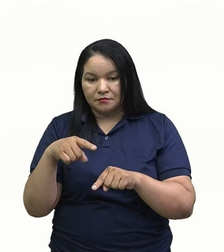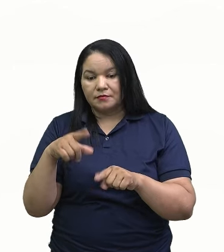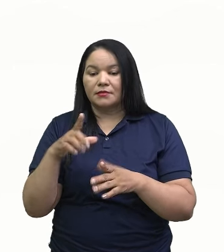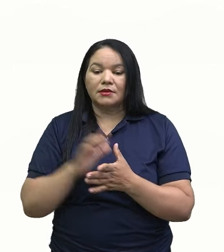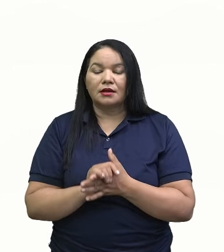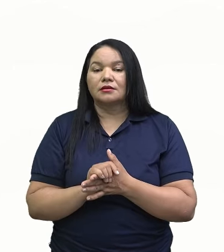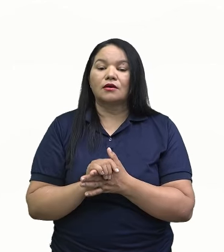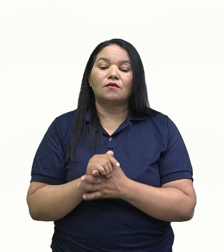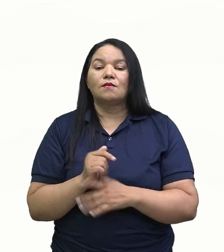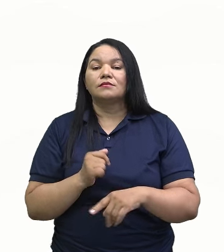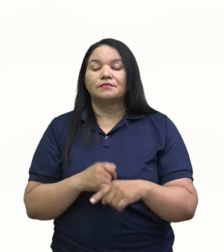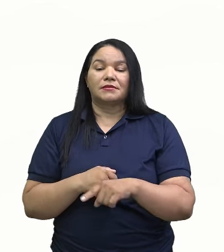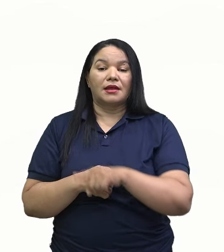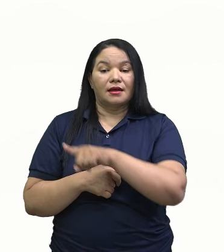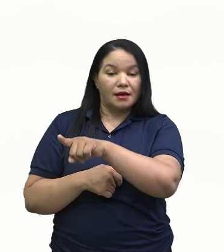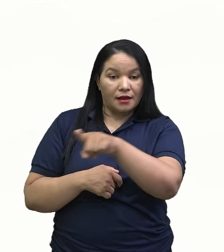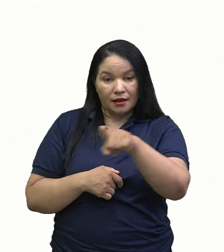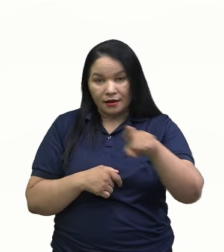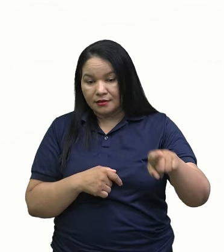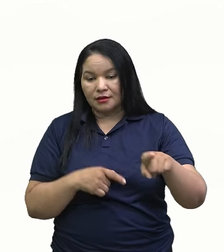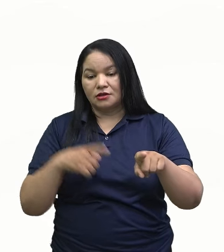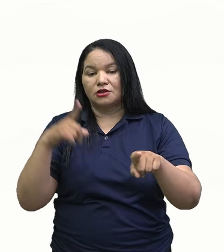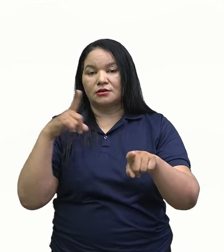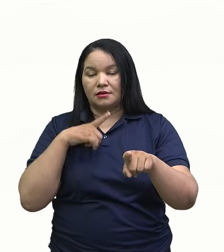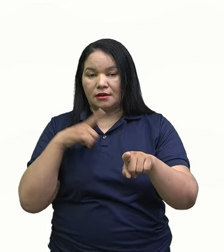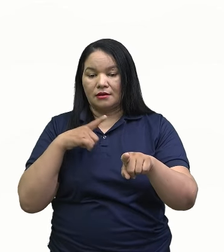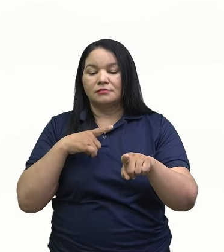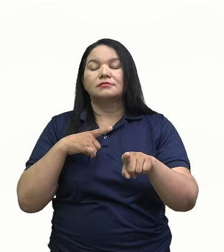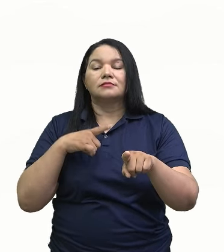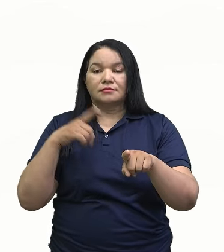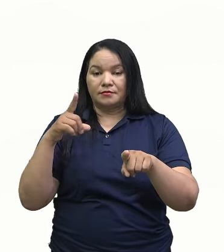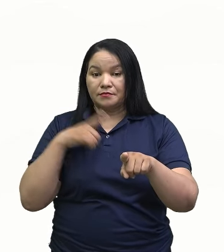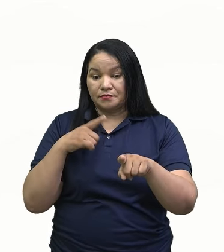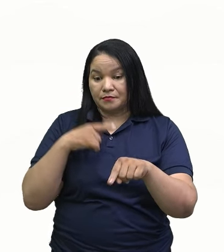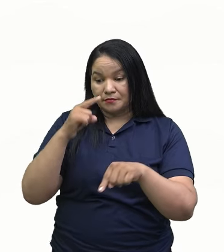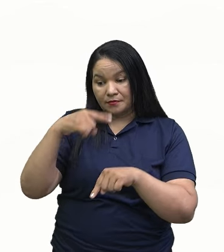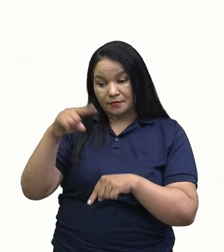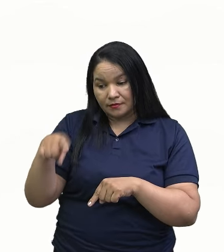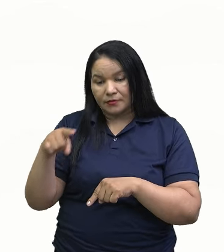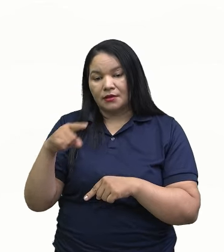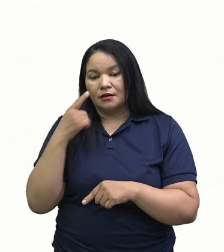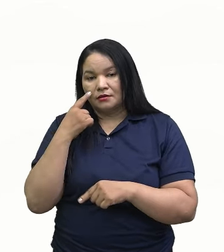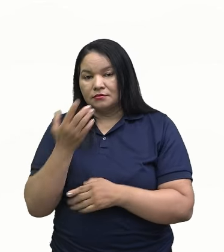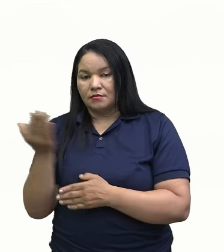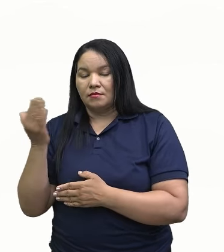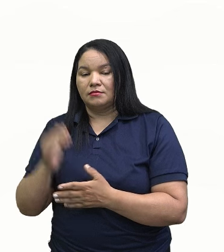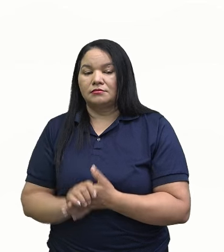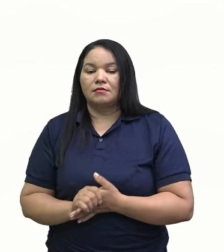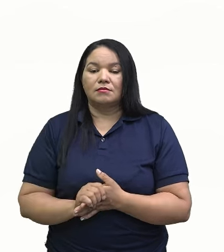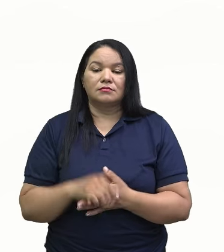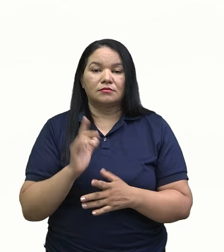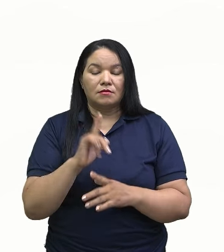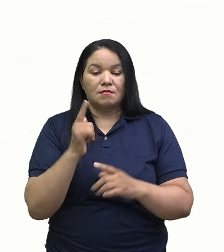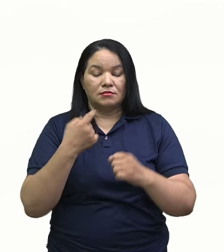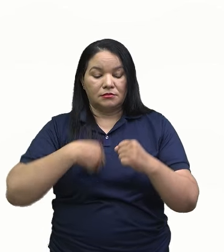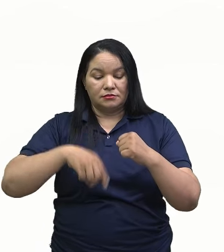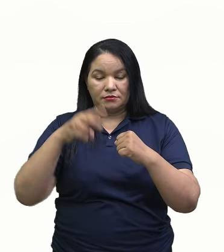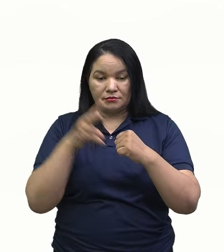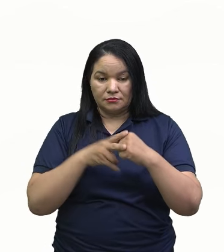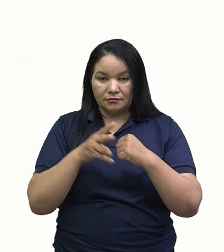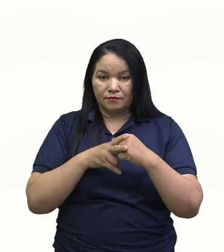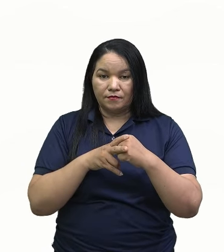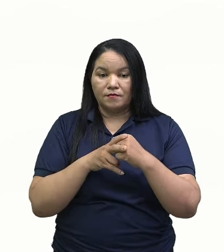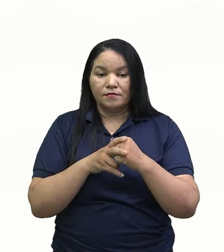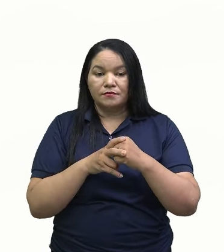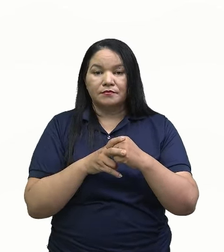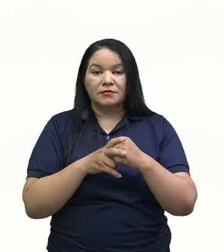com acento. Por incrível que pareça, existe essa regra aí. Agora, quando a gente fala dos verbos derivados do vir e